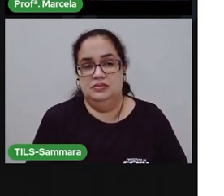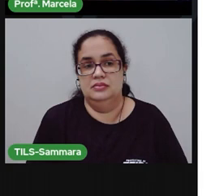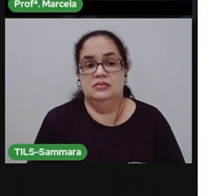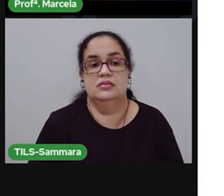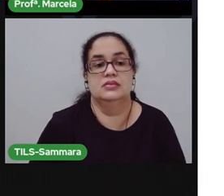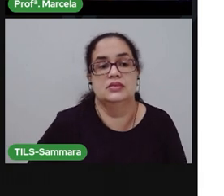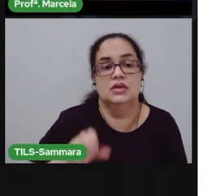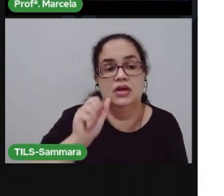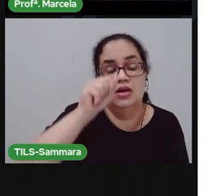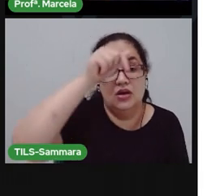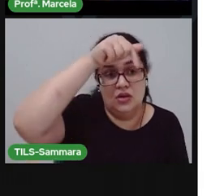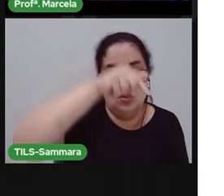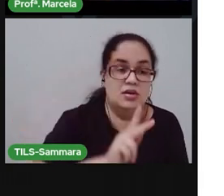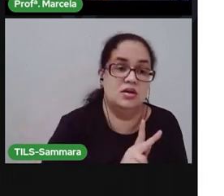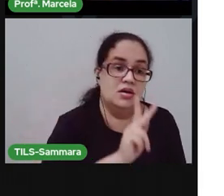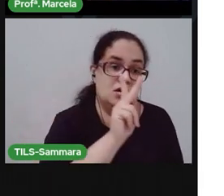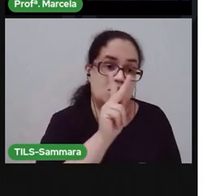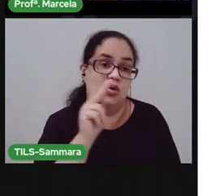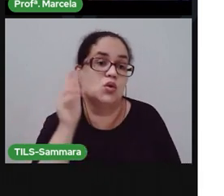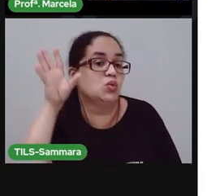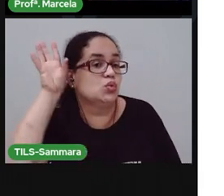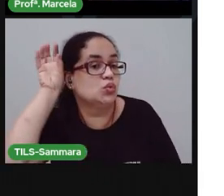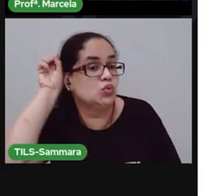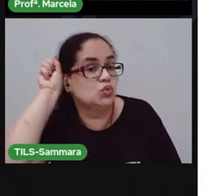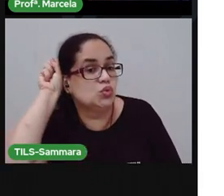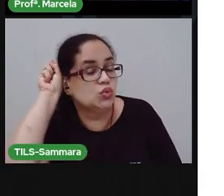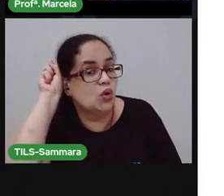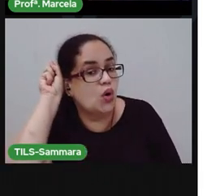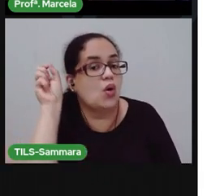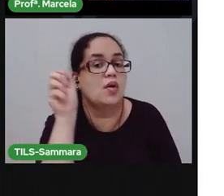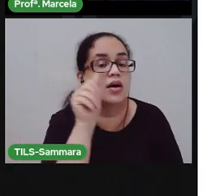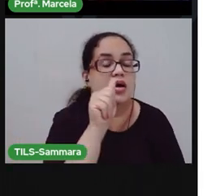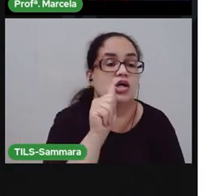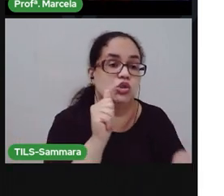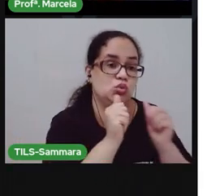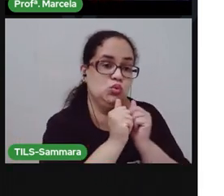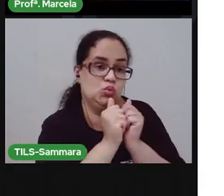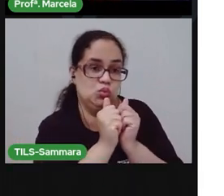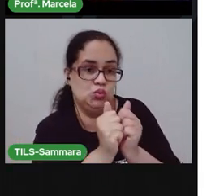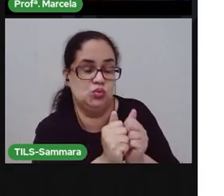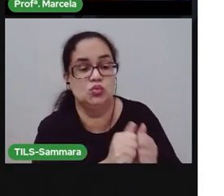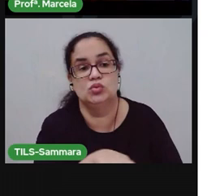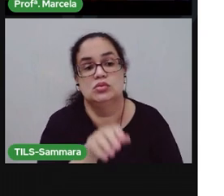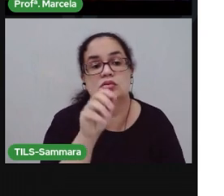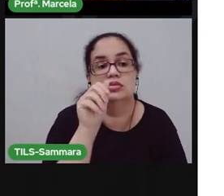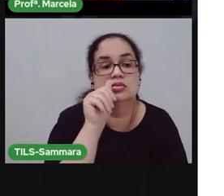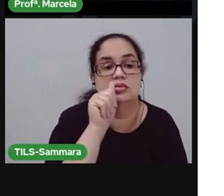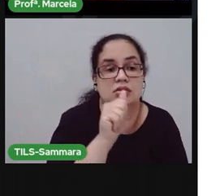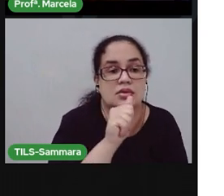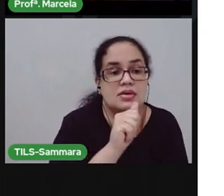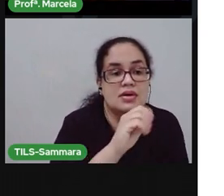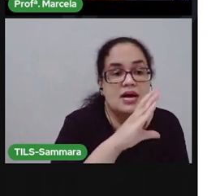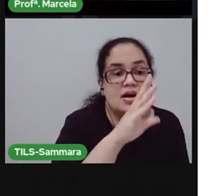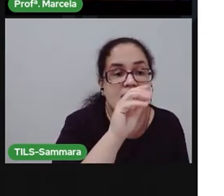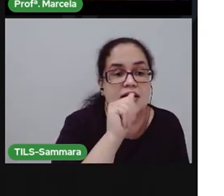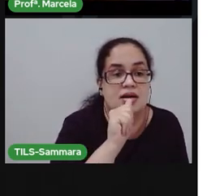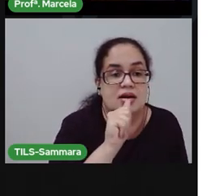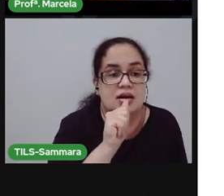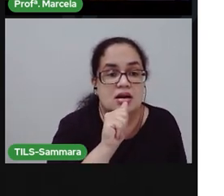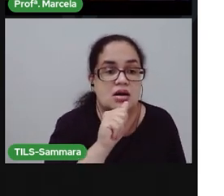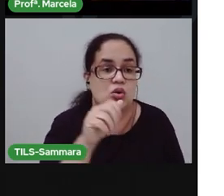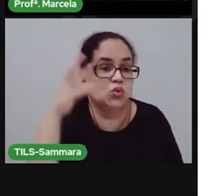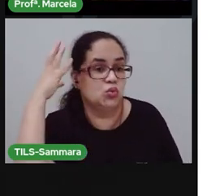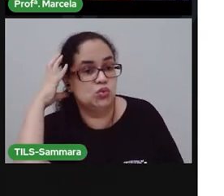É o K, né? Olha o som do A aí. O A, né? K, K. O